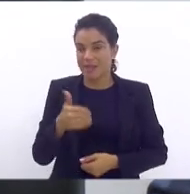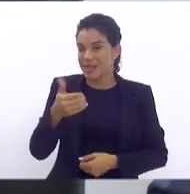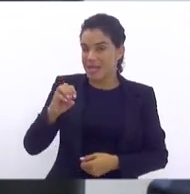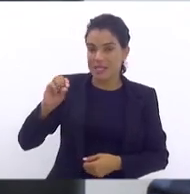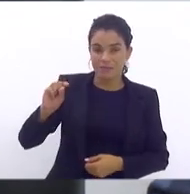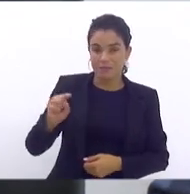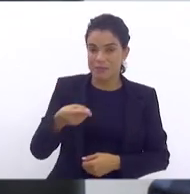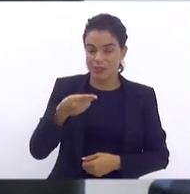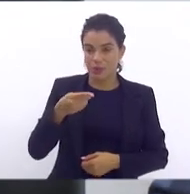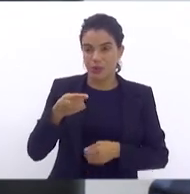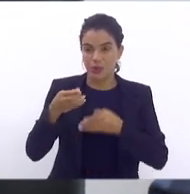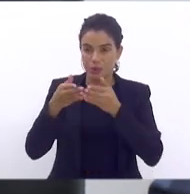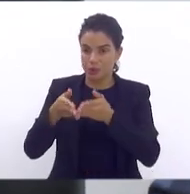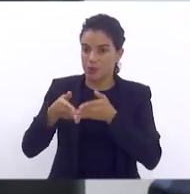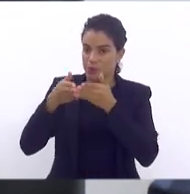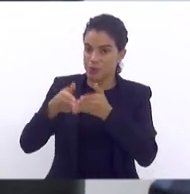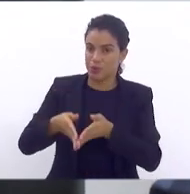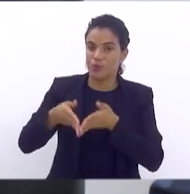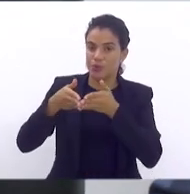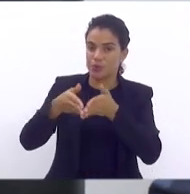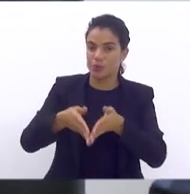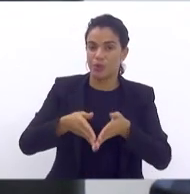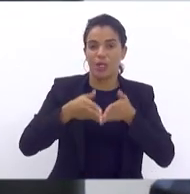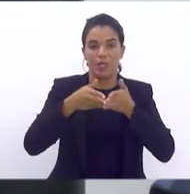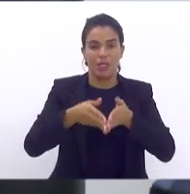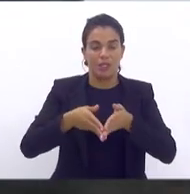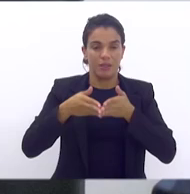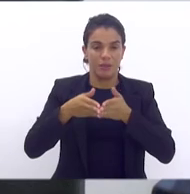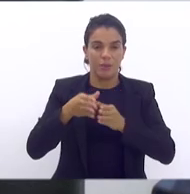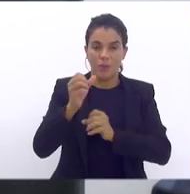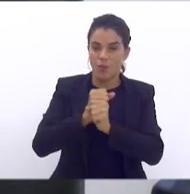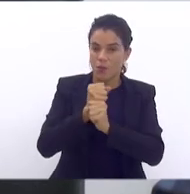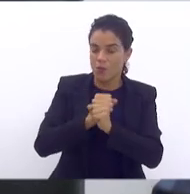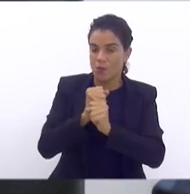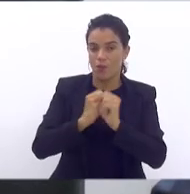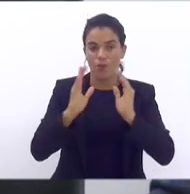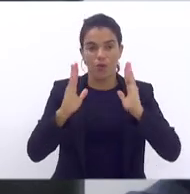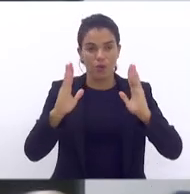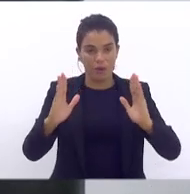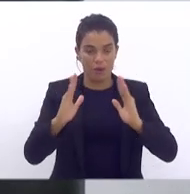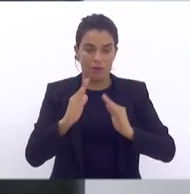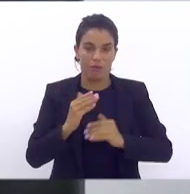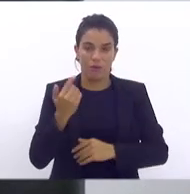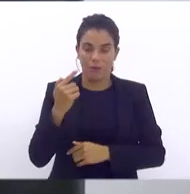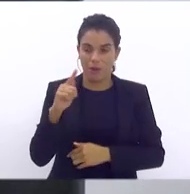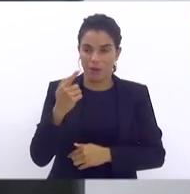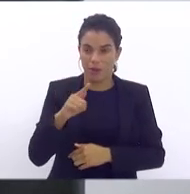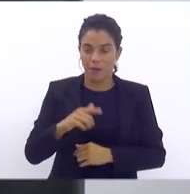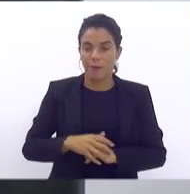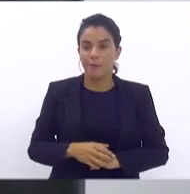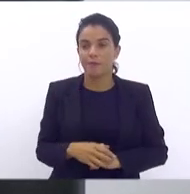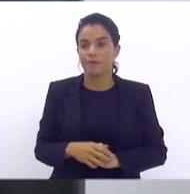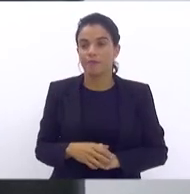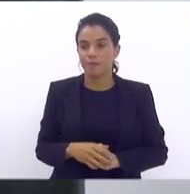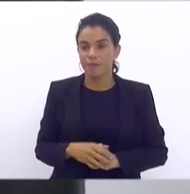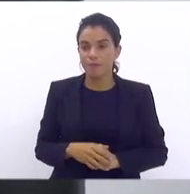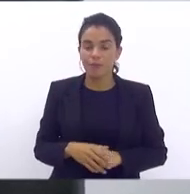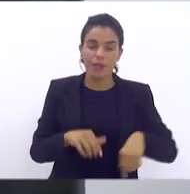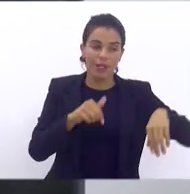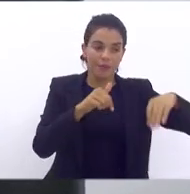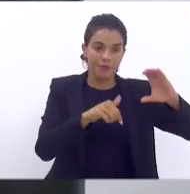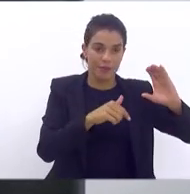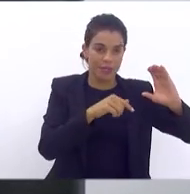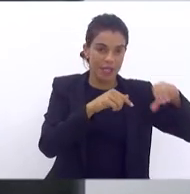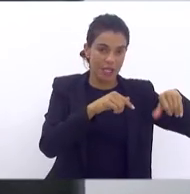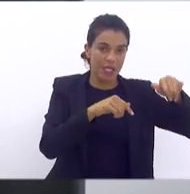mil embarcações que navegam por ano na Baía de Guanabara. A colisão do navio São Luís com a ponte Niterói, chamado